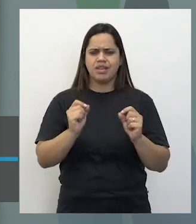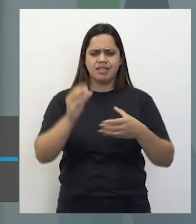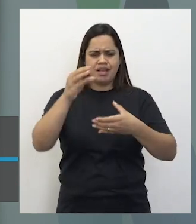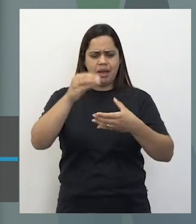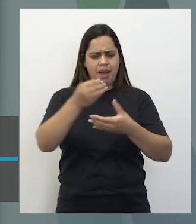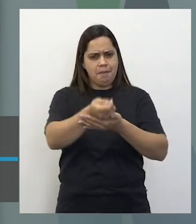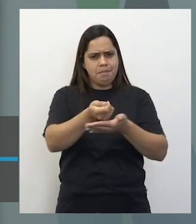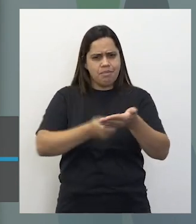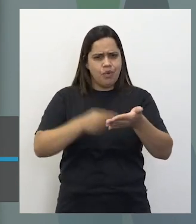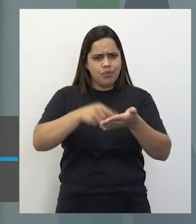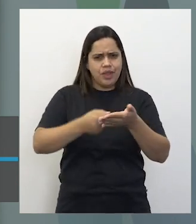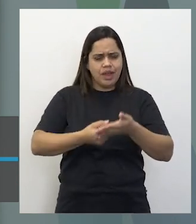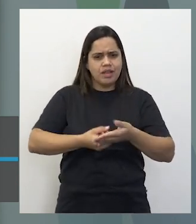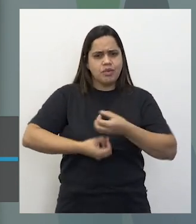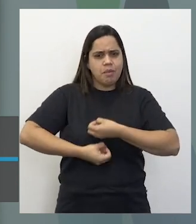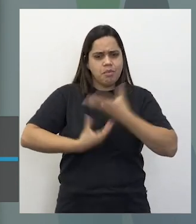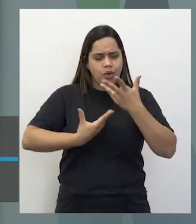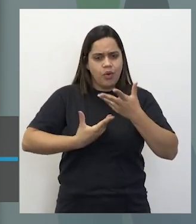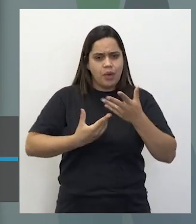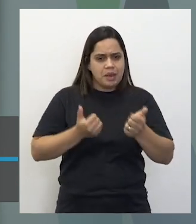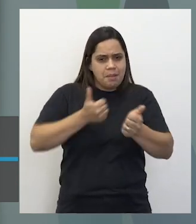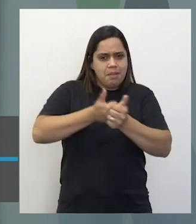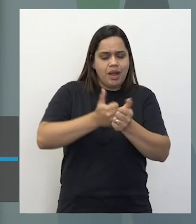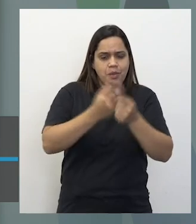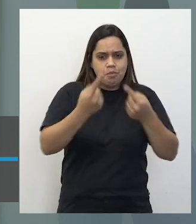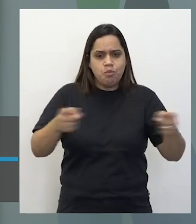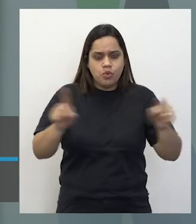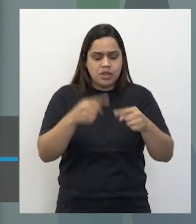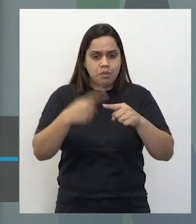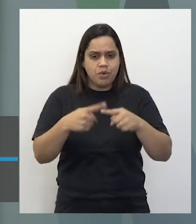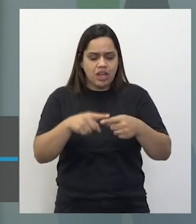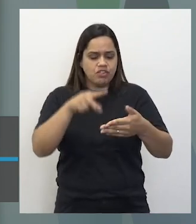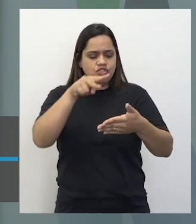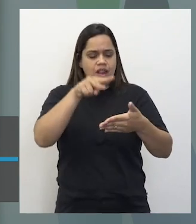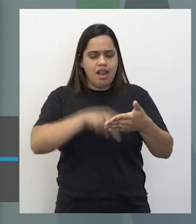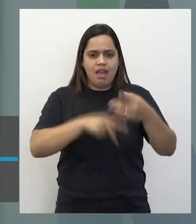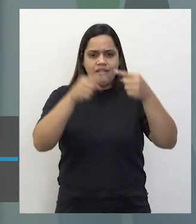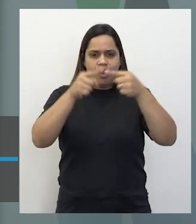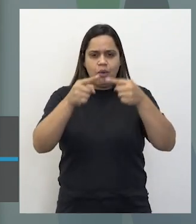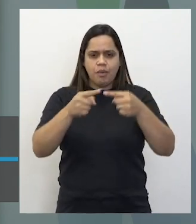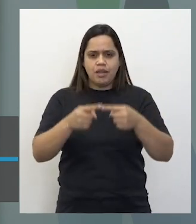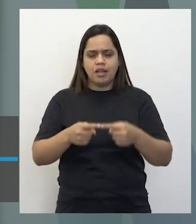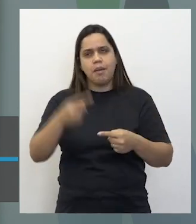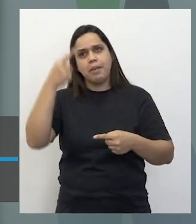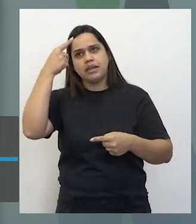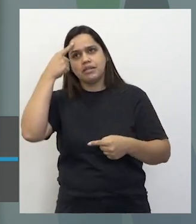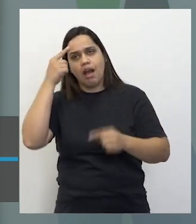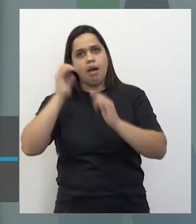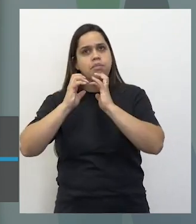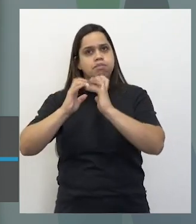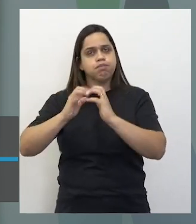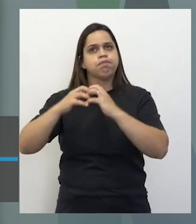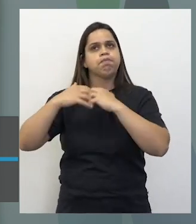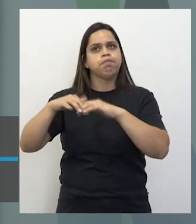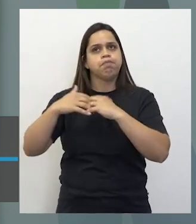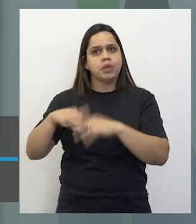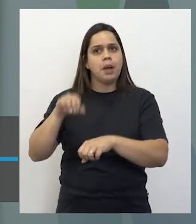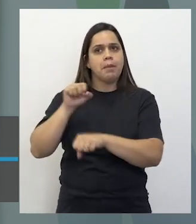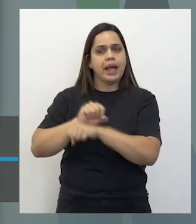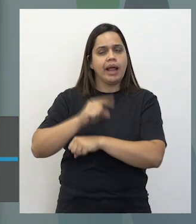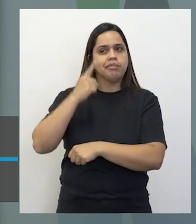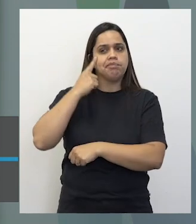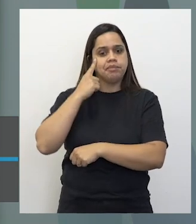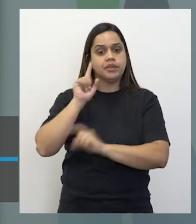essa proximidade com a musicalidade, porque nos leva aos sentidos, ao pensar, ao refletir, ao parar. Então, é